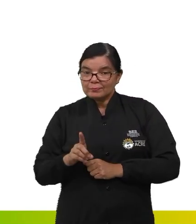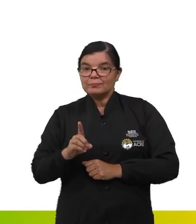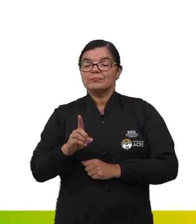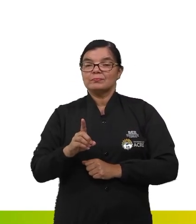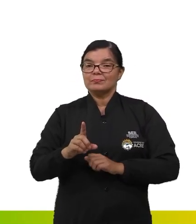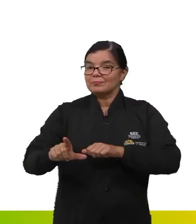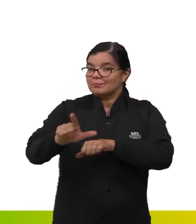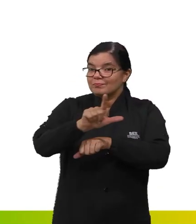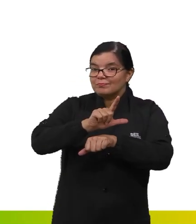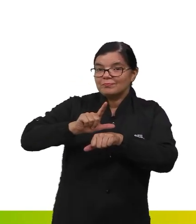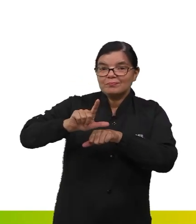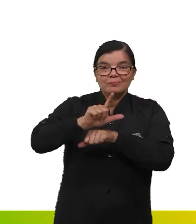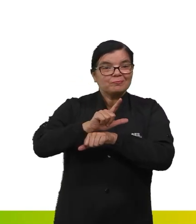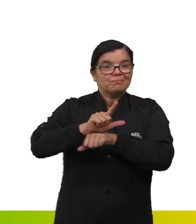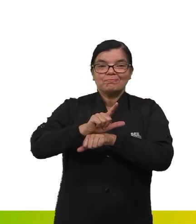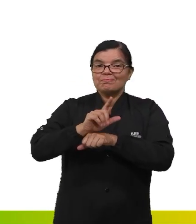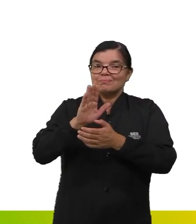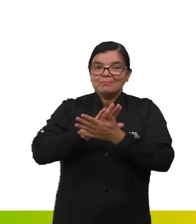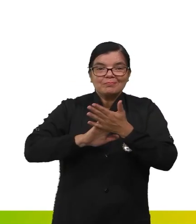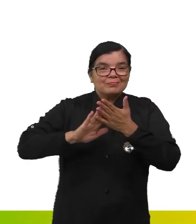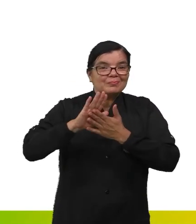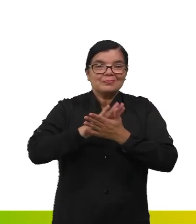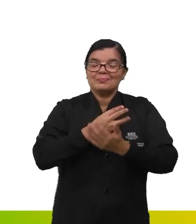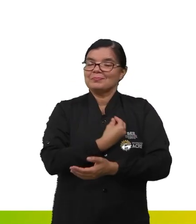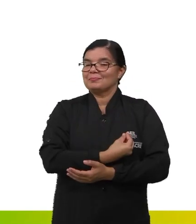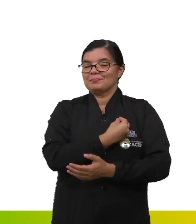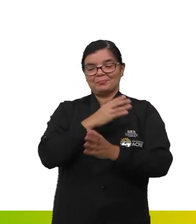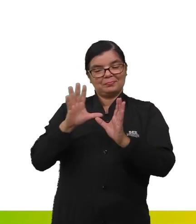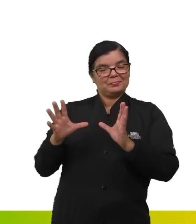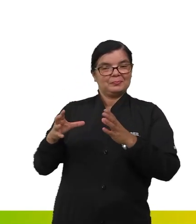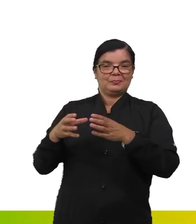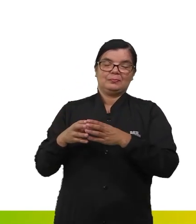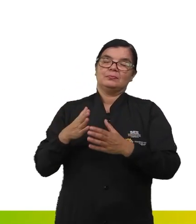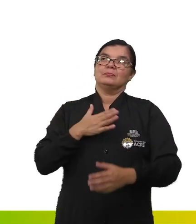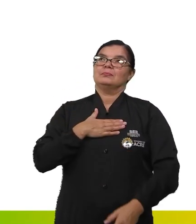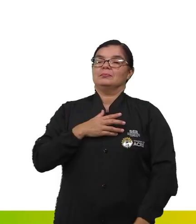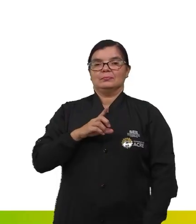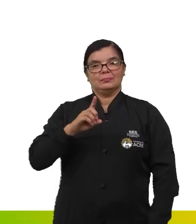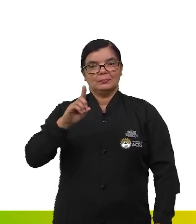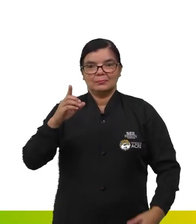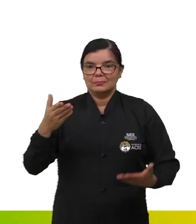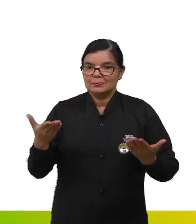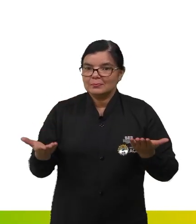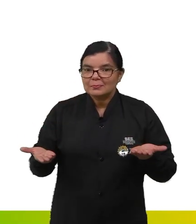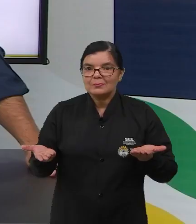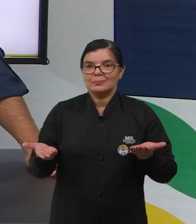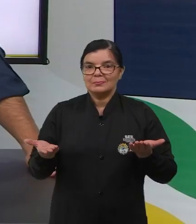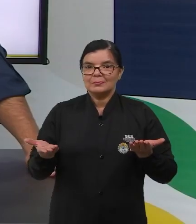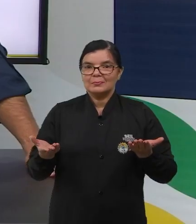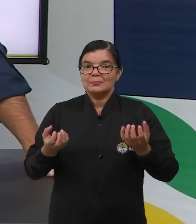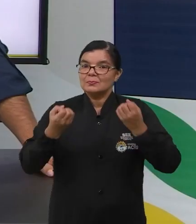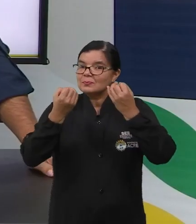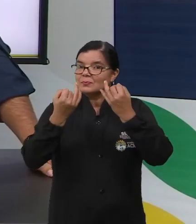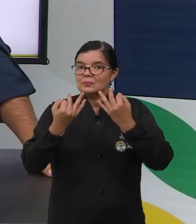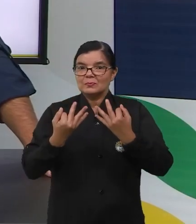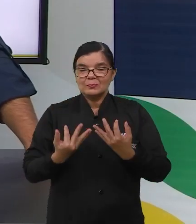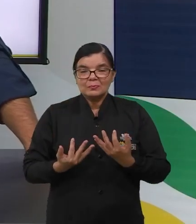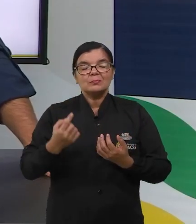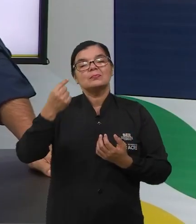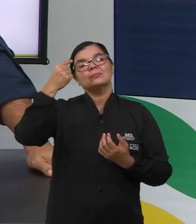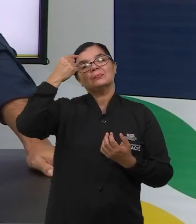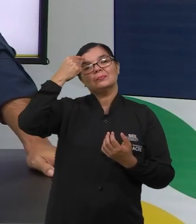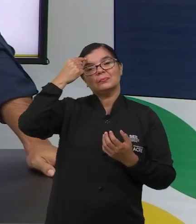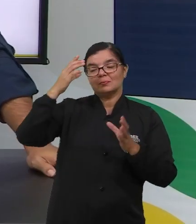e não está relacionada à participação coletiva. Pelo amor de Deus, gente. De tudo que eu falei, é pensar